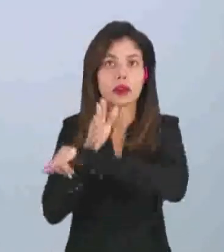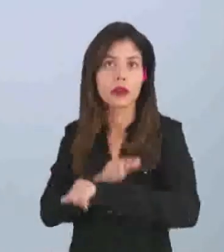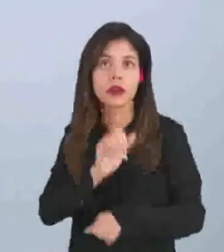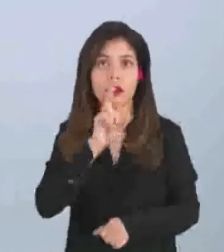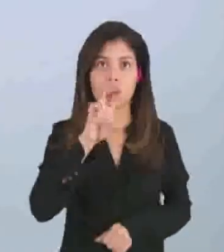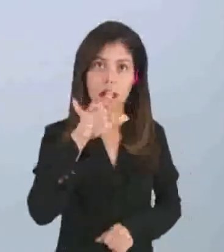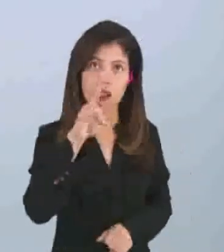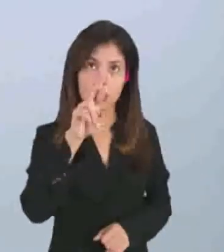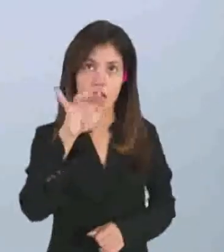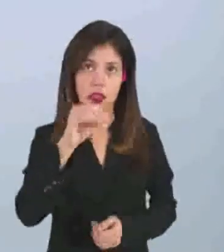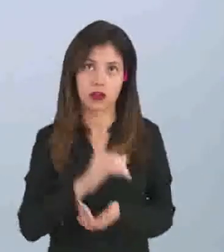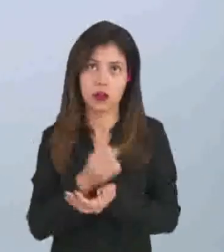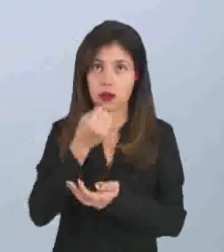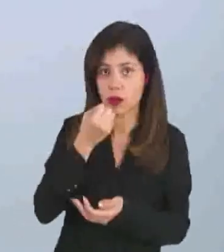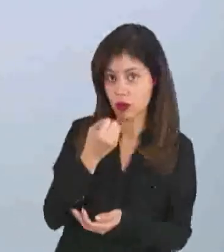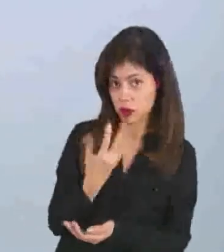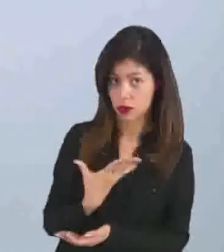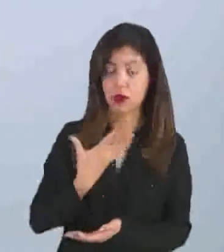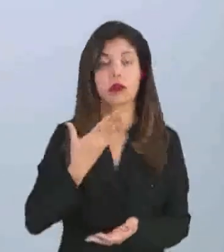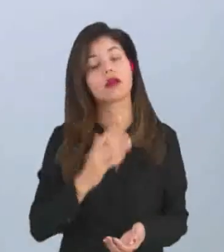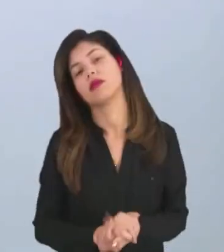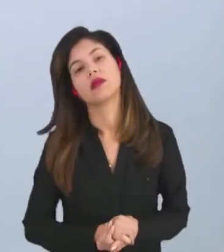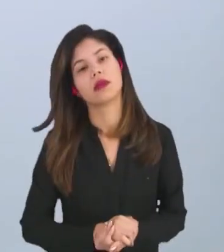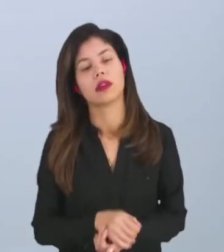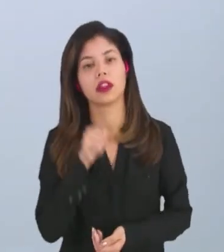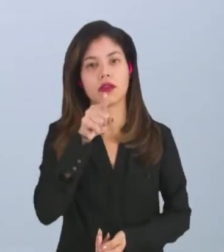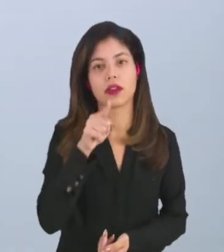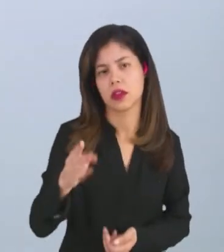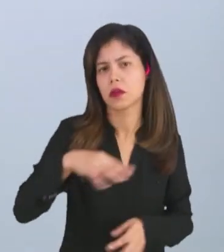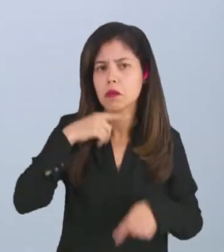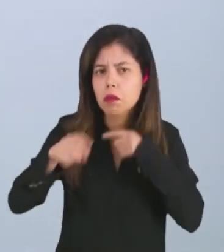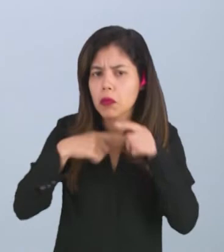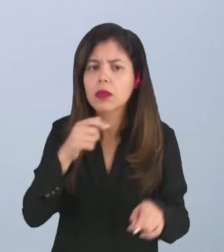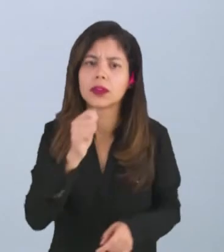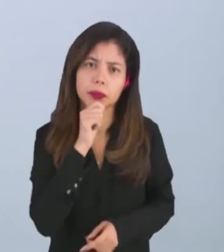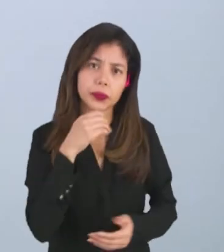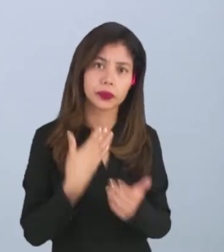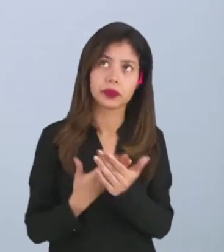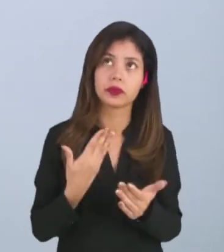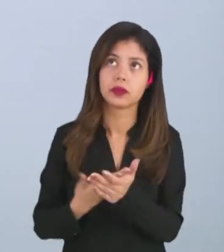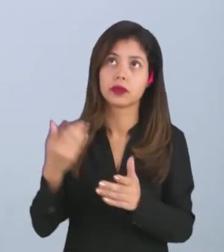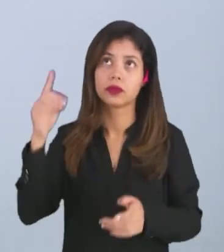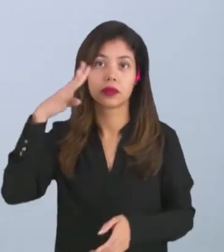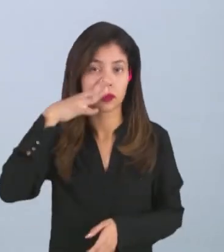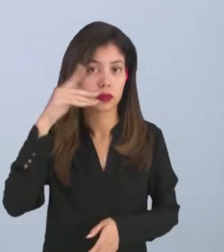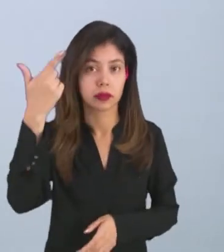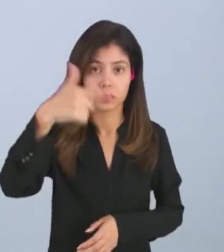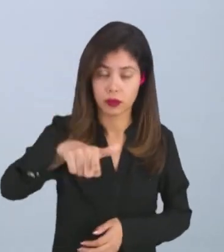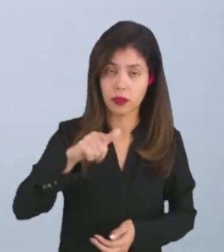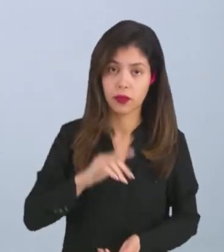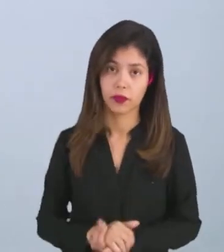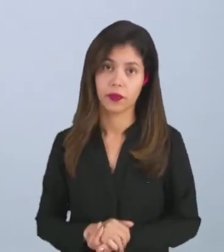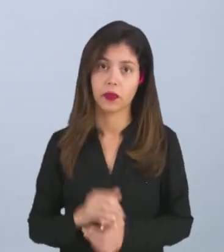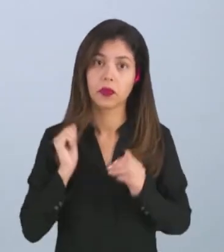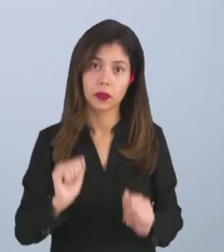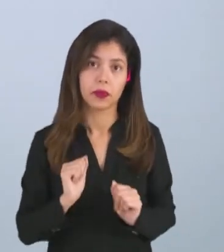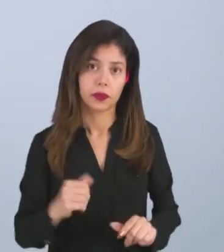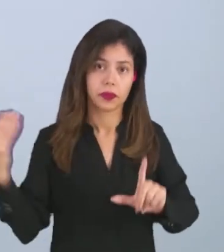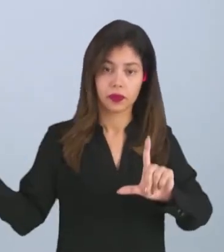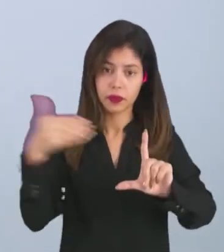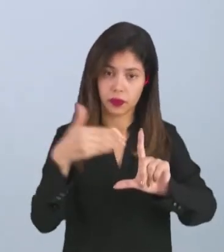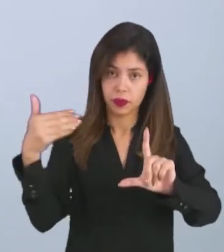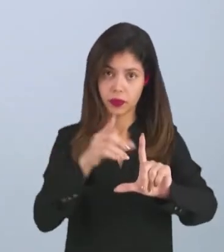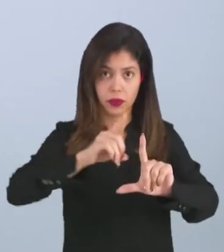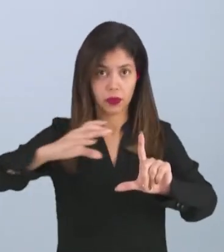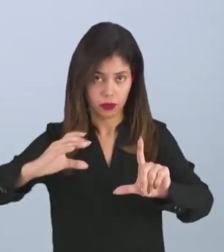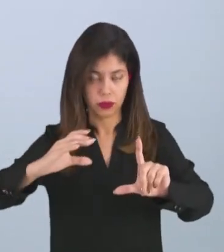frequência absoluta e relativa. Então, se você tem dúvidas ainda sobre essa aula e quer assistir novamente, você pode acessar essa